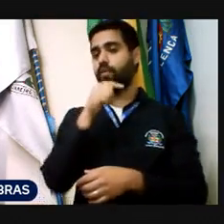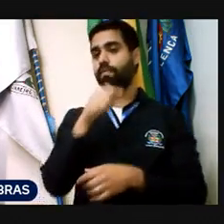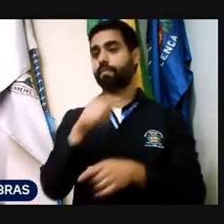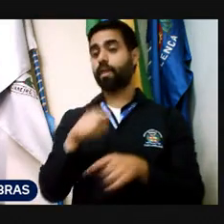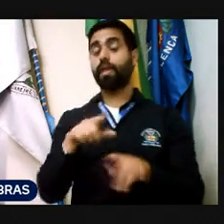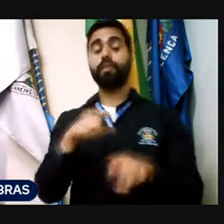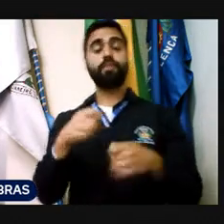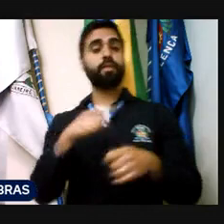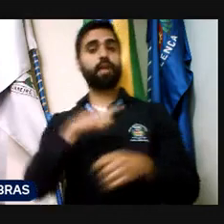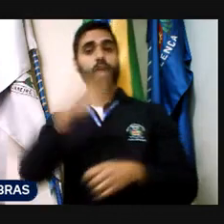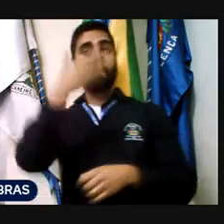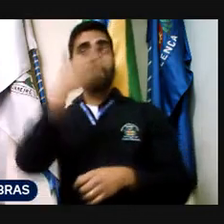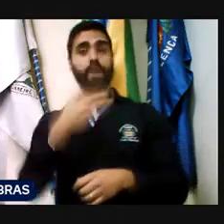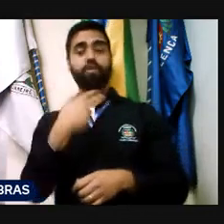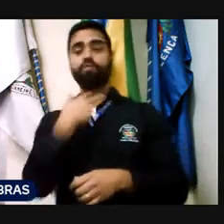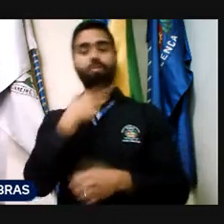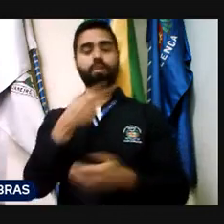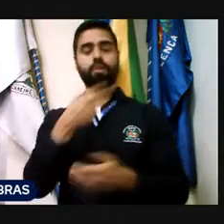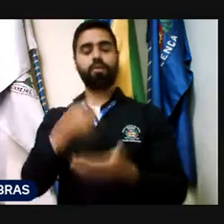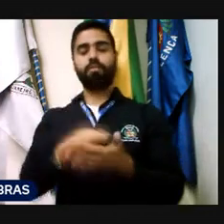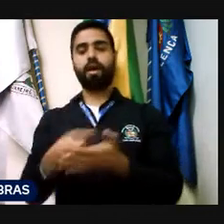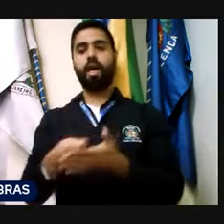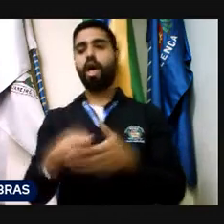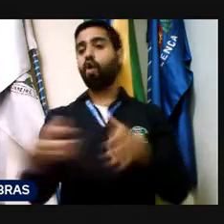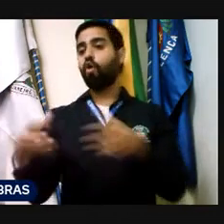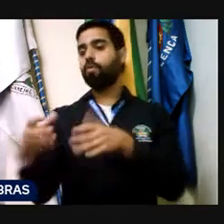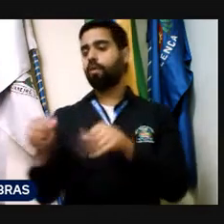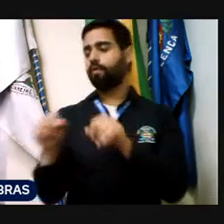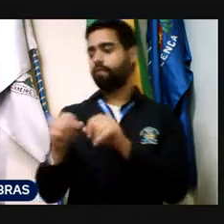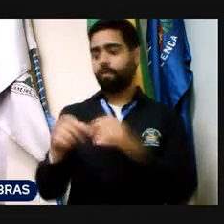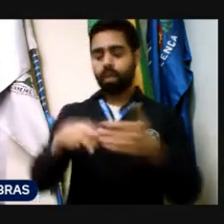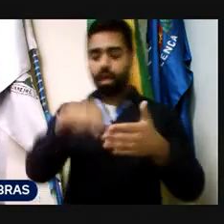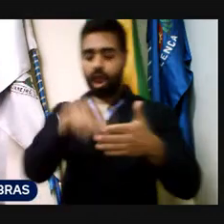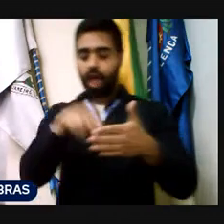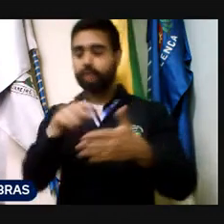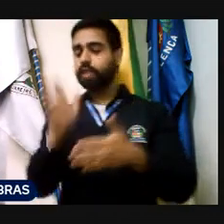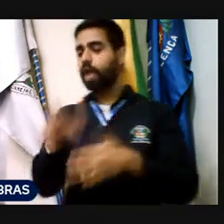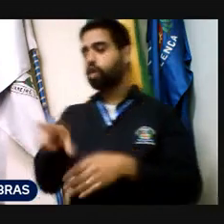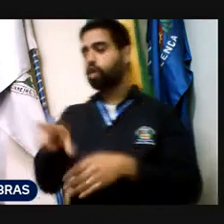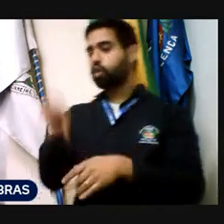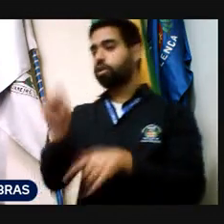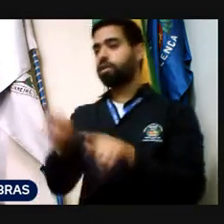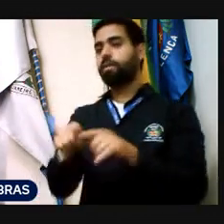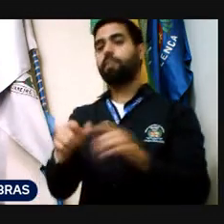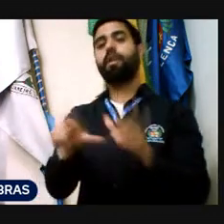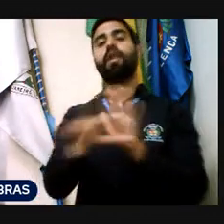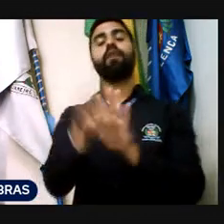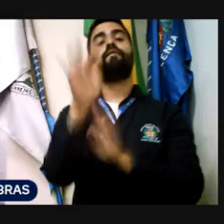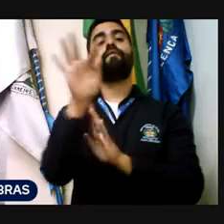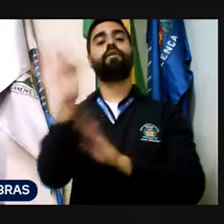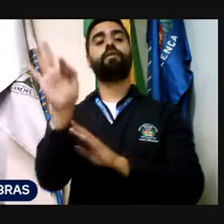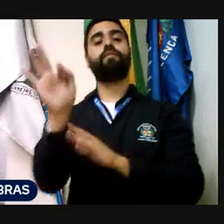da hipossuficiência, a comissão realizará análise dos documentos já pré-definidos pela Constituição Federal.